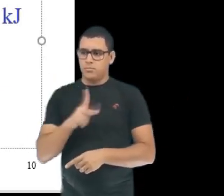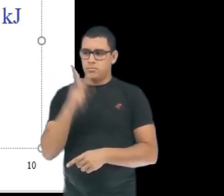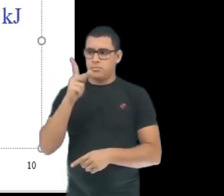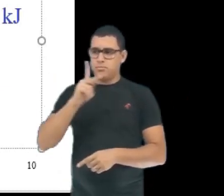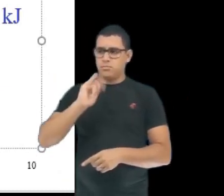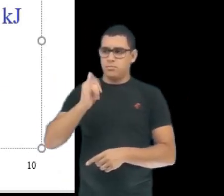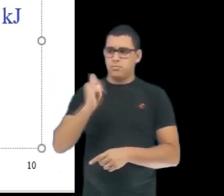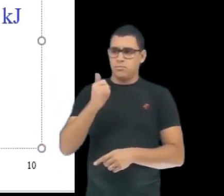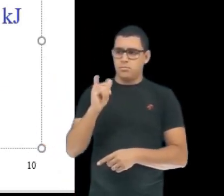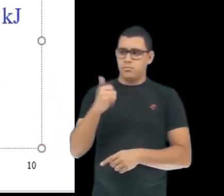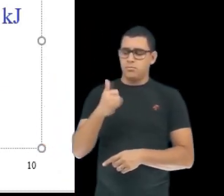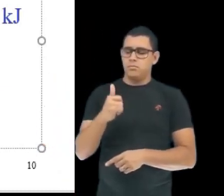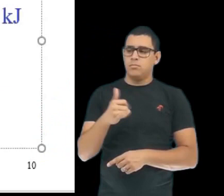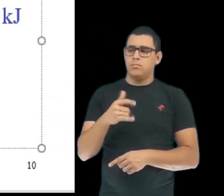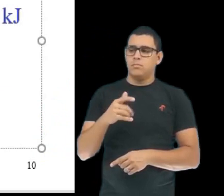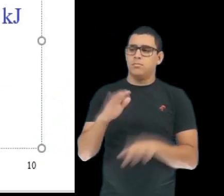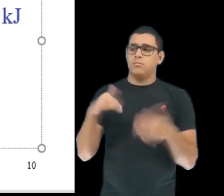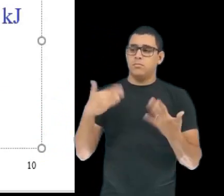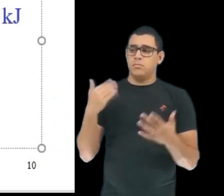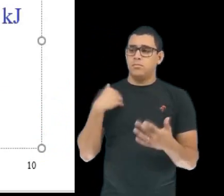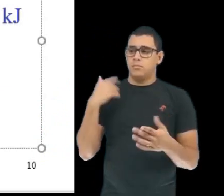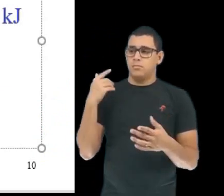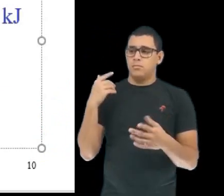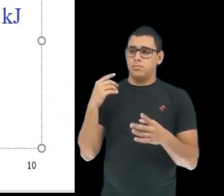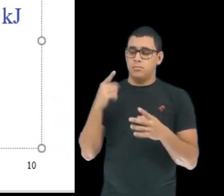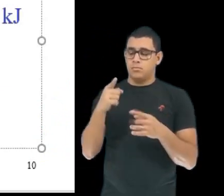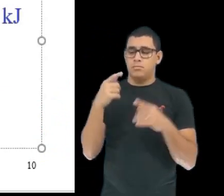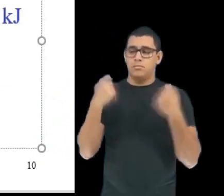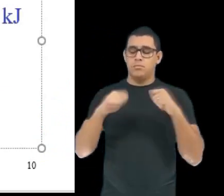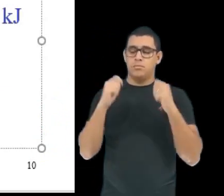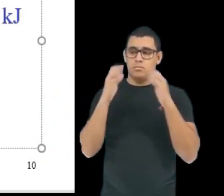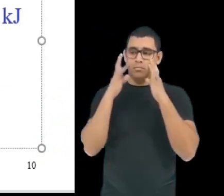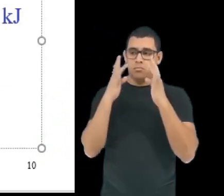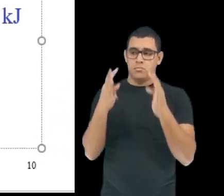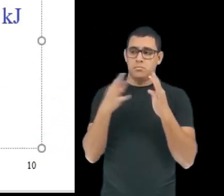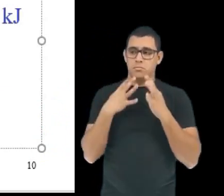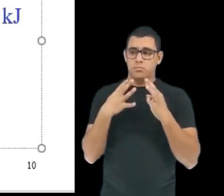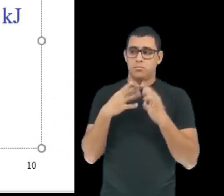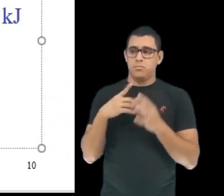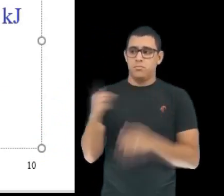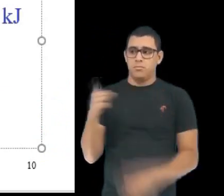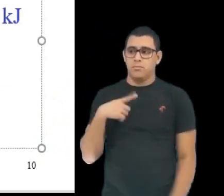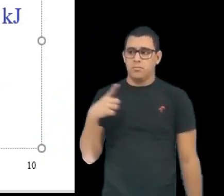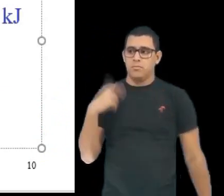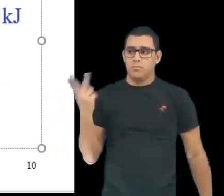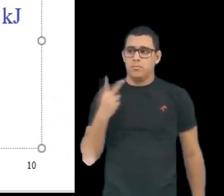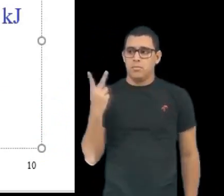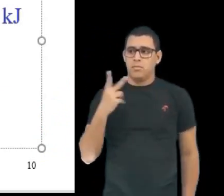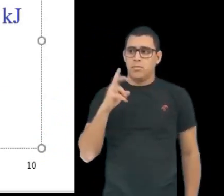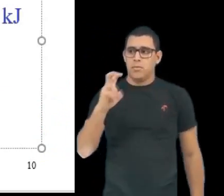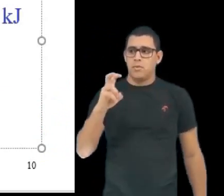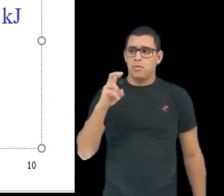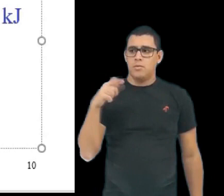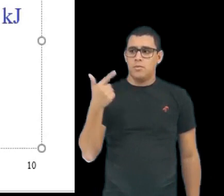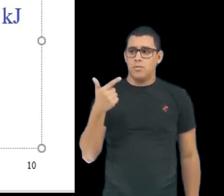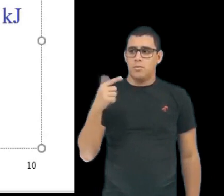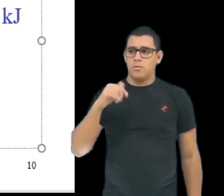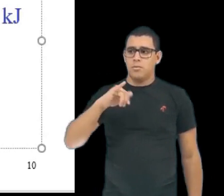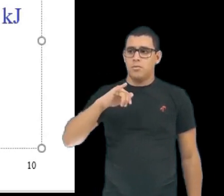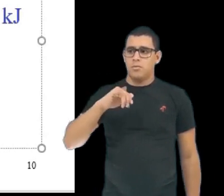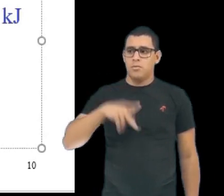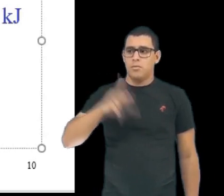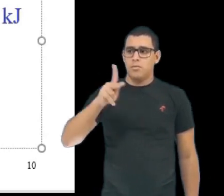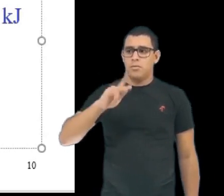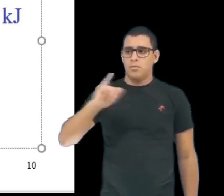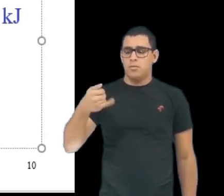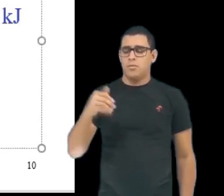mais 52 quilojoules. E aí eu quero que vocês prestem atenção que essa quantidade de